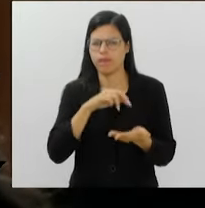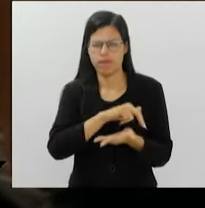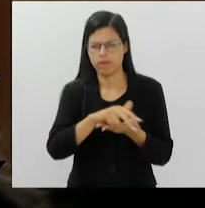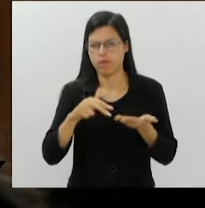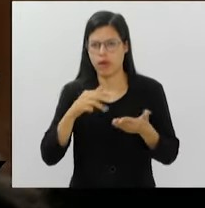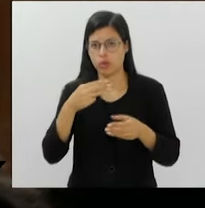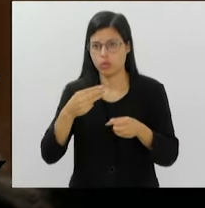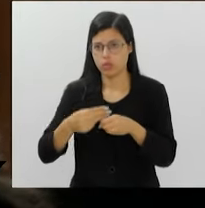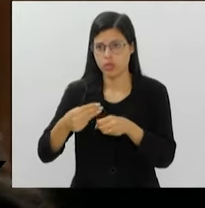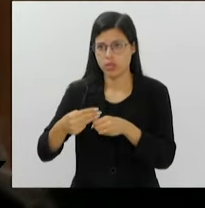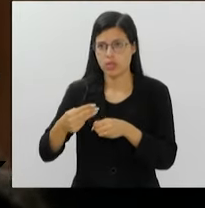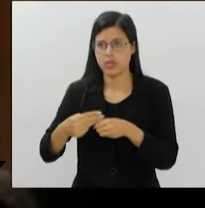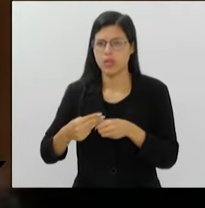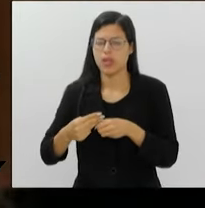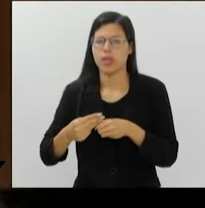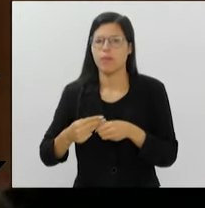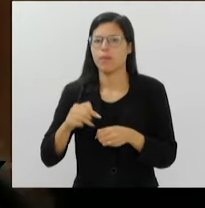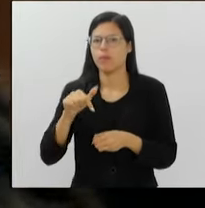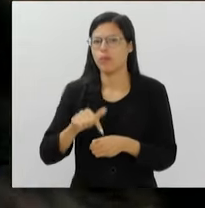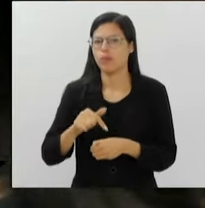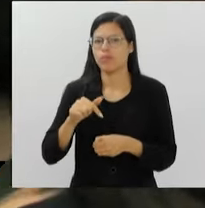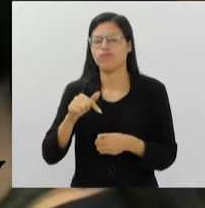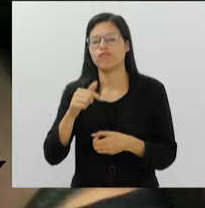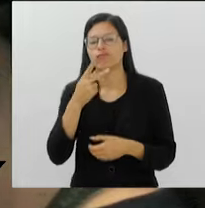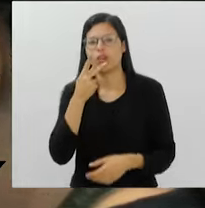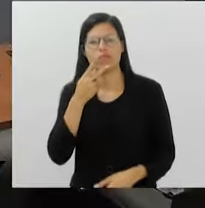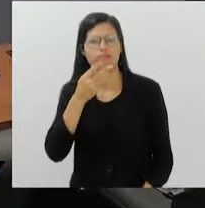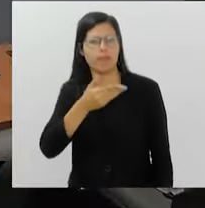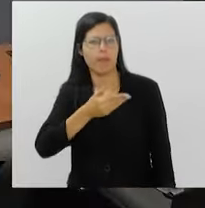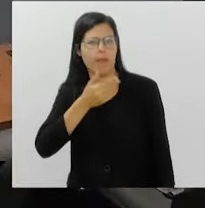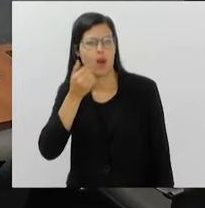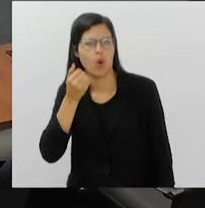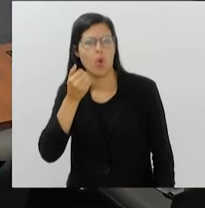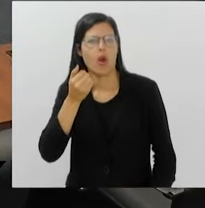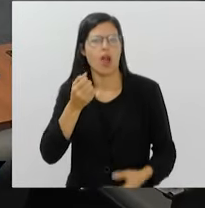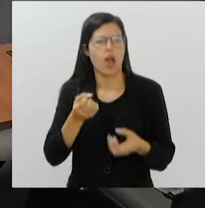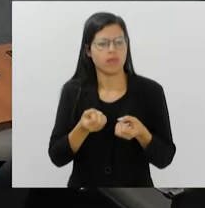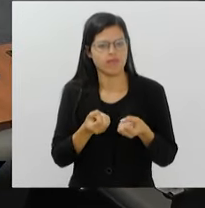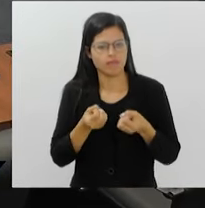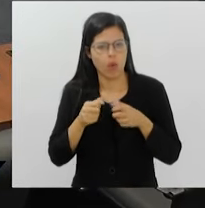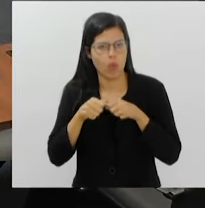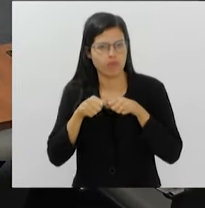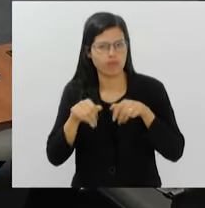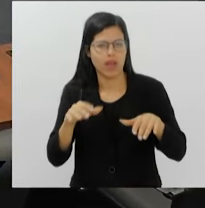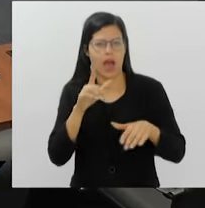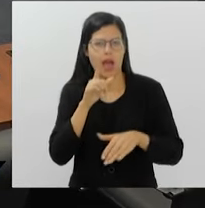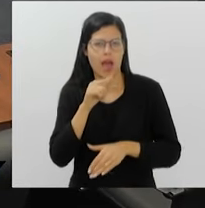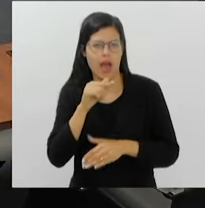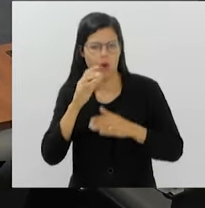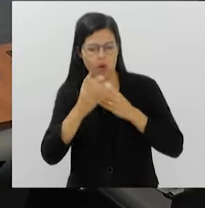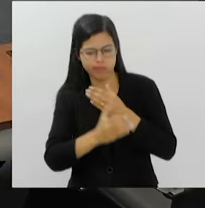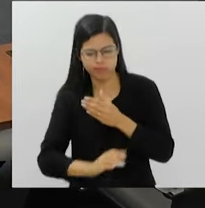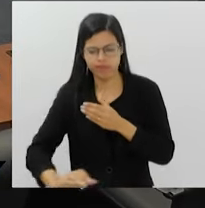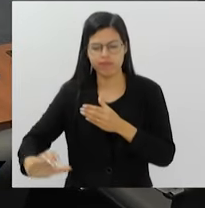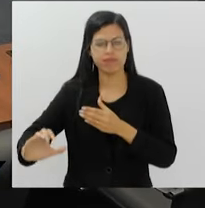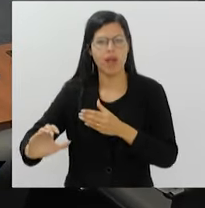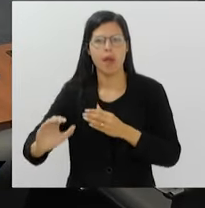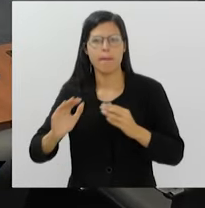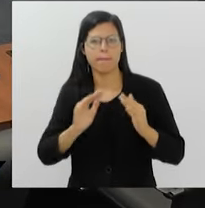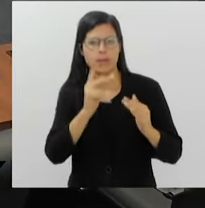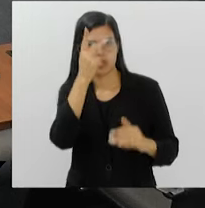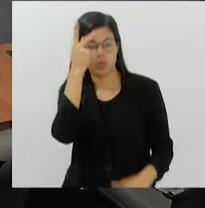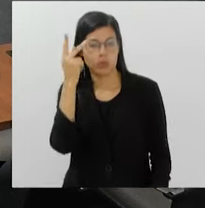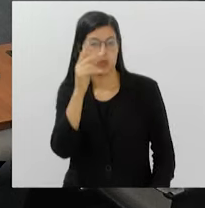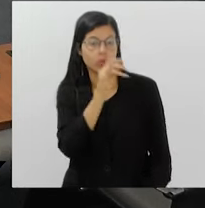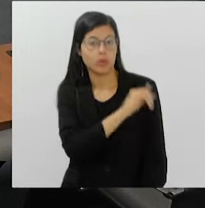condição que é melhorar o fornecimento, o abastecimento de água, que é melhorar a vida do cidadão do Rio de Janeiro. Mas todos os municípios